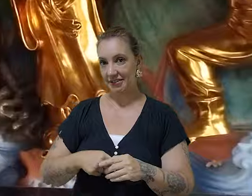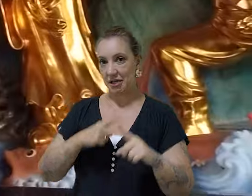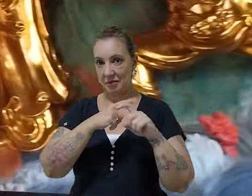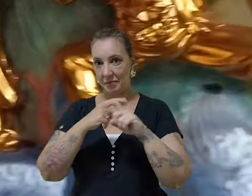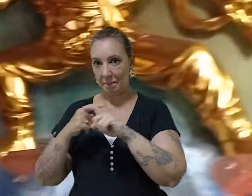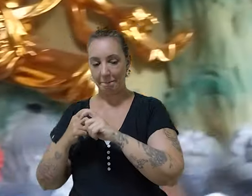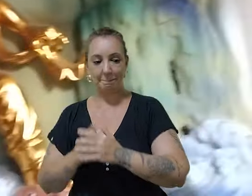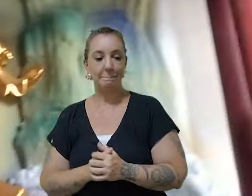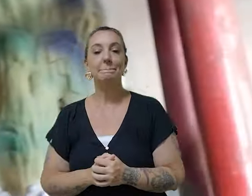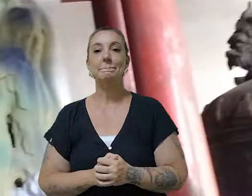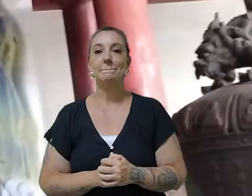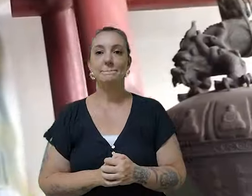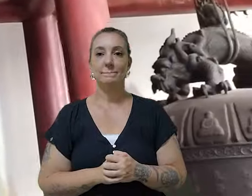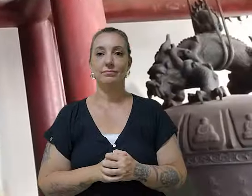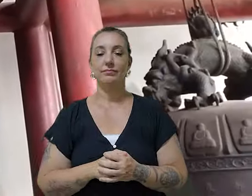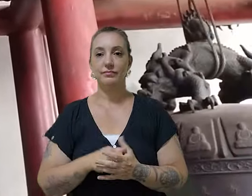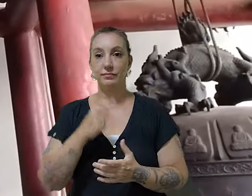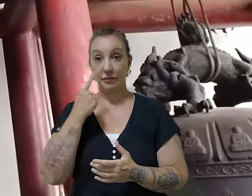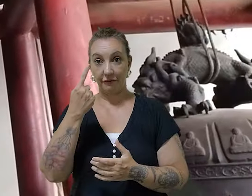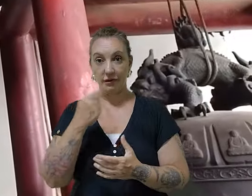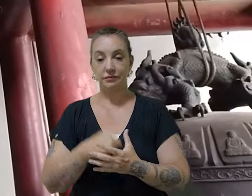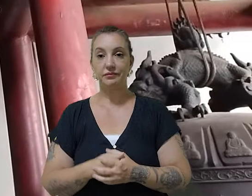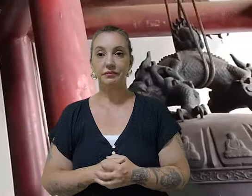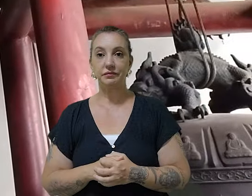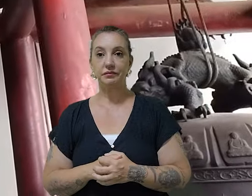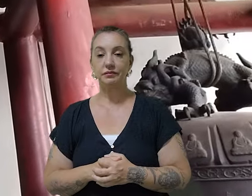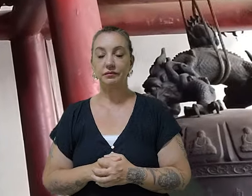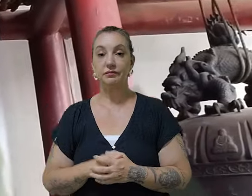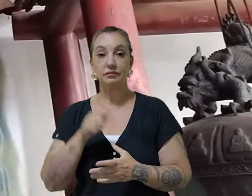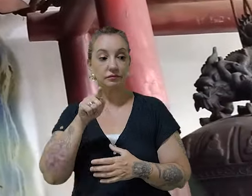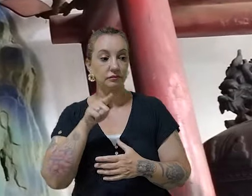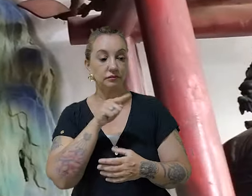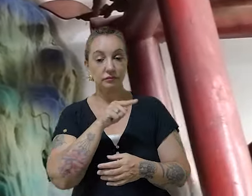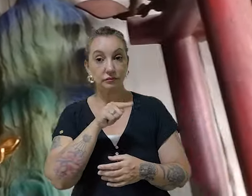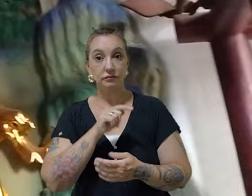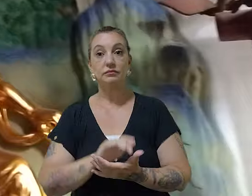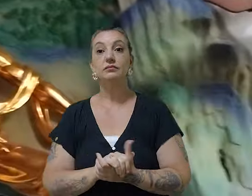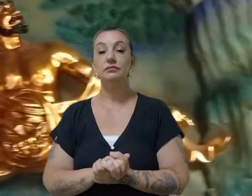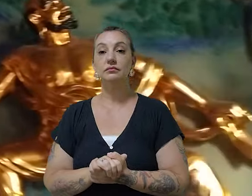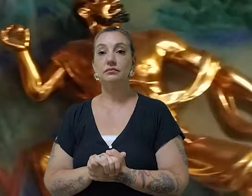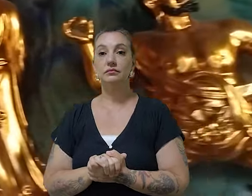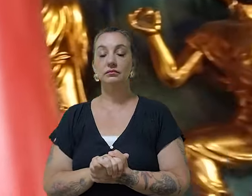Ah, Tamô está aqui na frente, Rômulo. Esse aqui, Tamô.